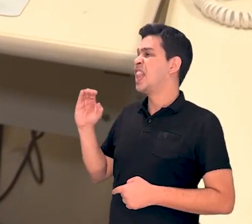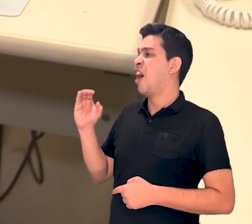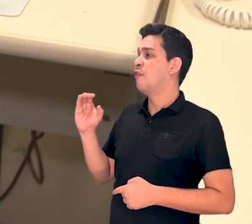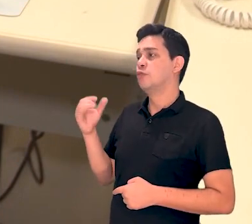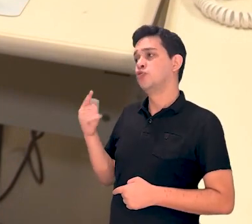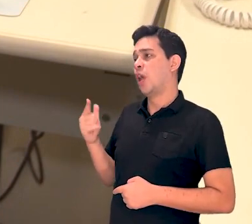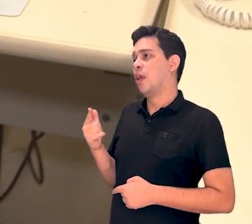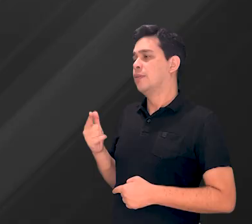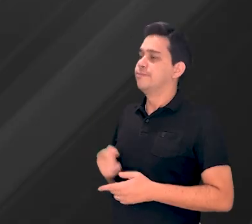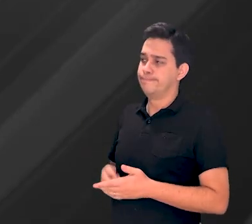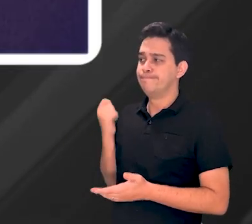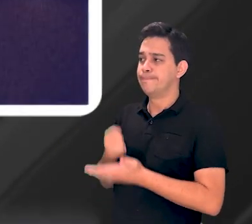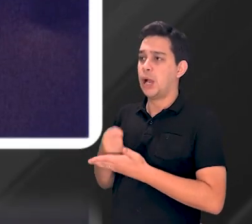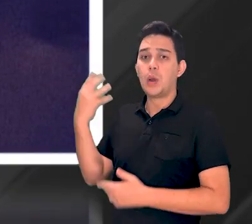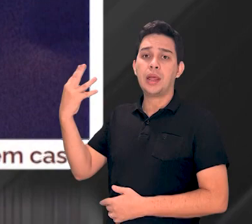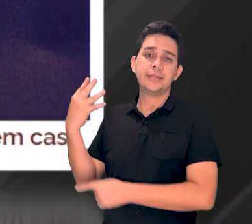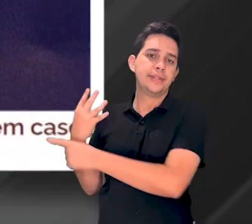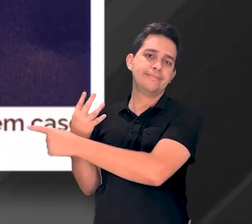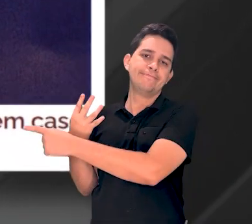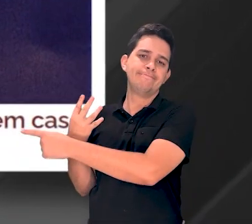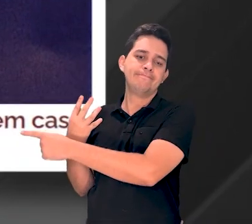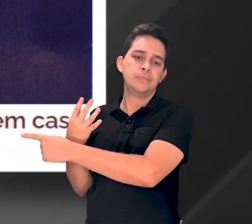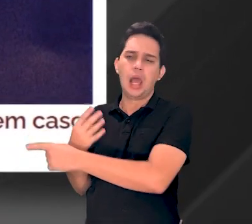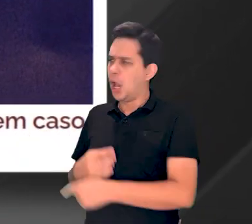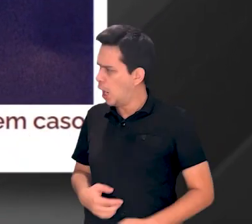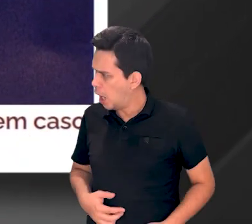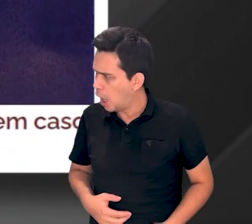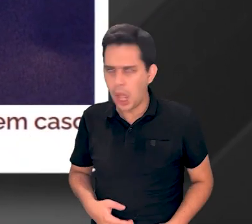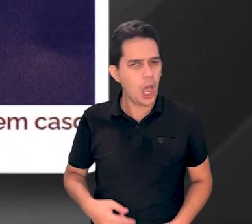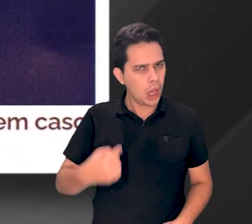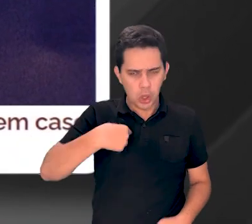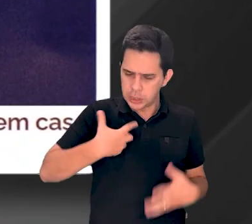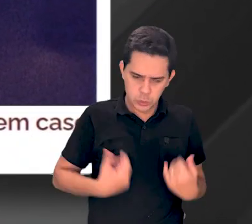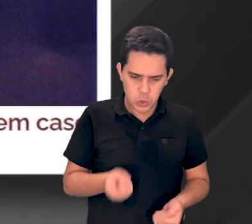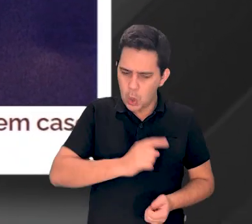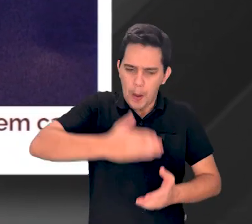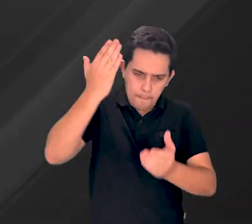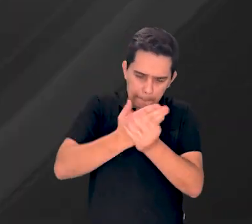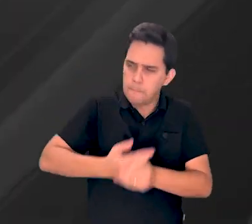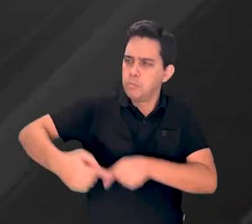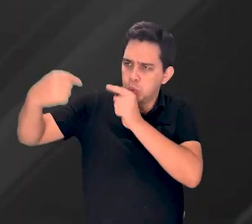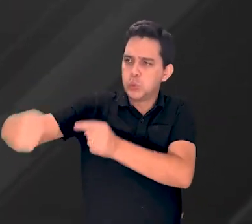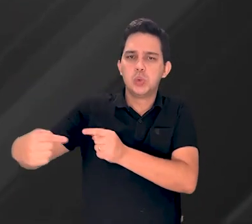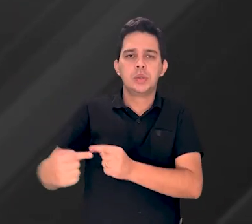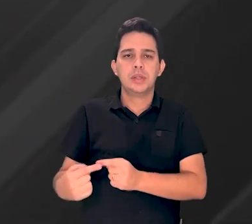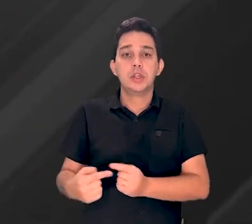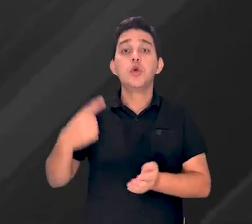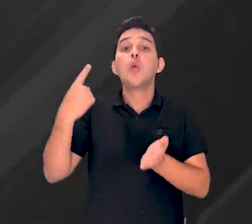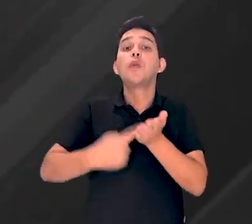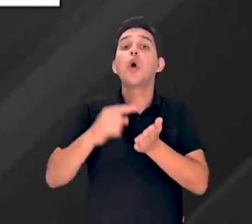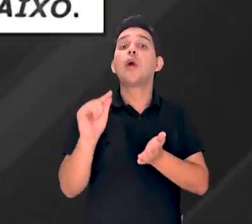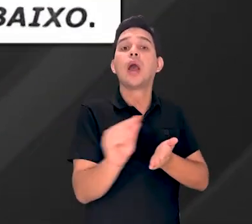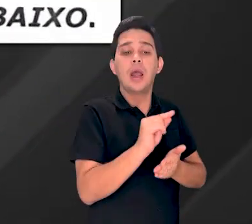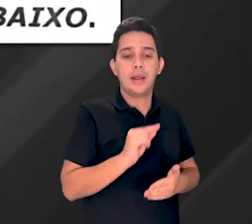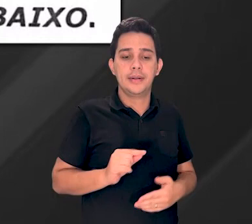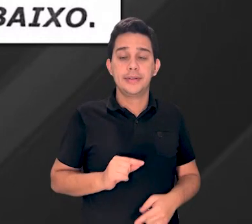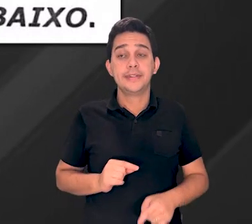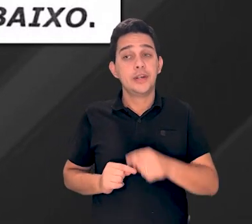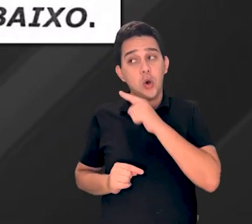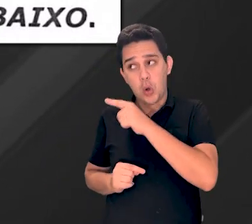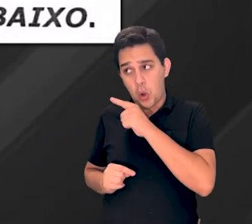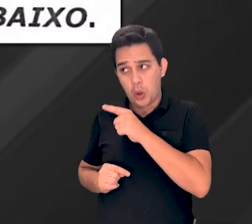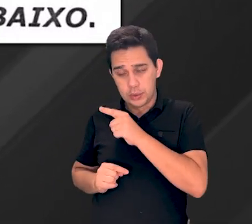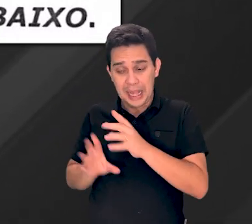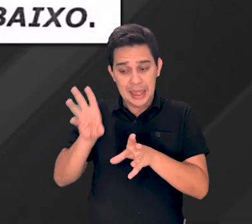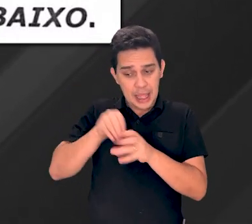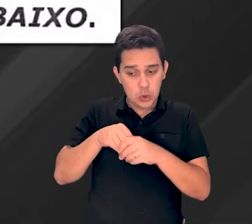quatro reais né então a gente conseguiu troco uma ação e conseguiu fazer um taque com eles para afixar em